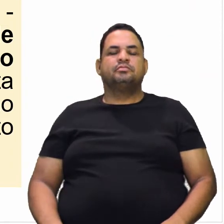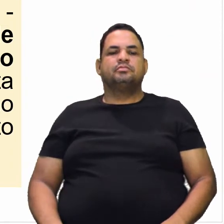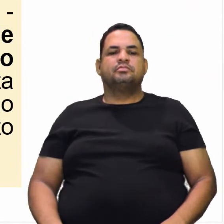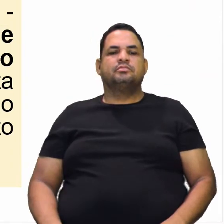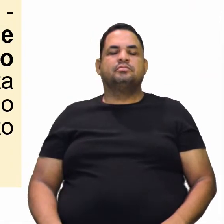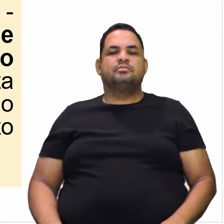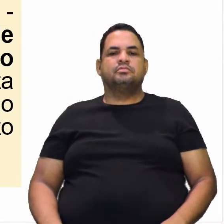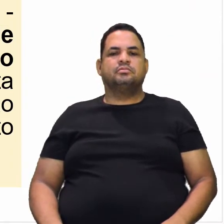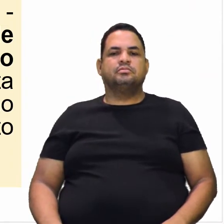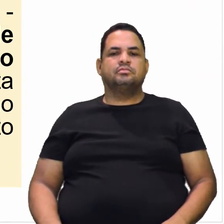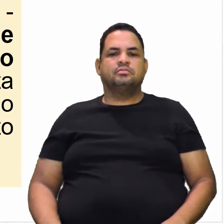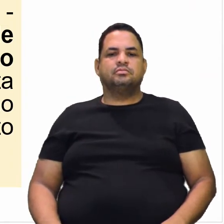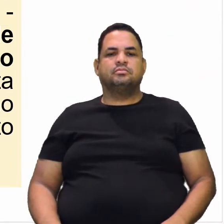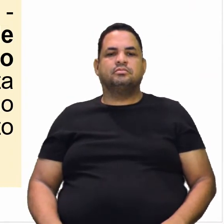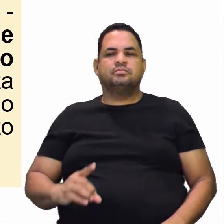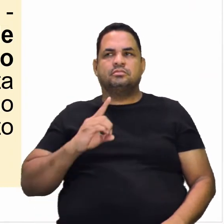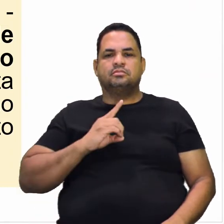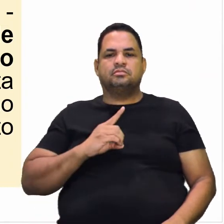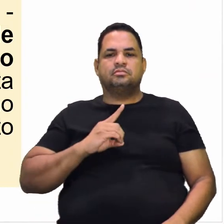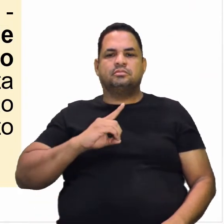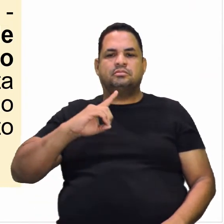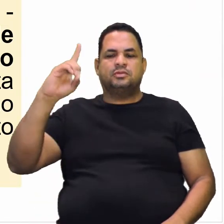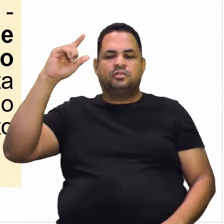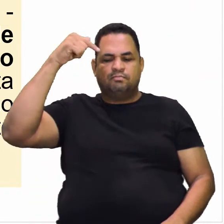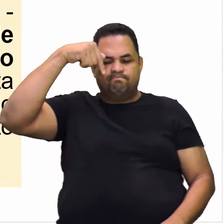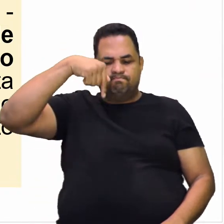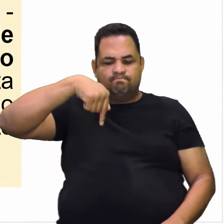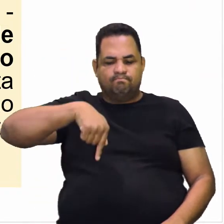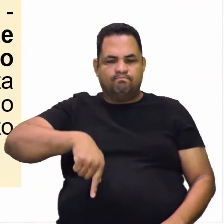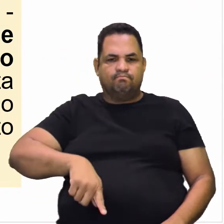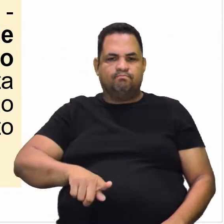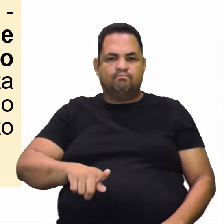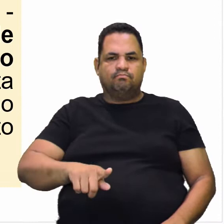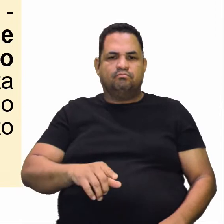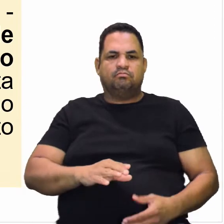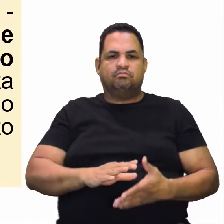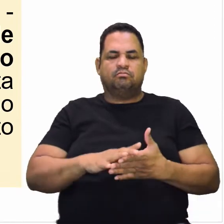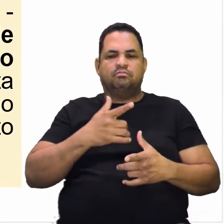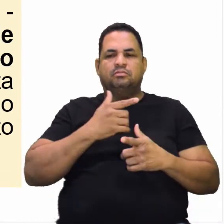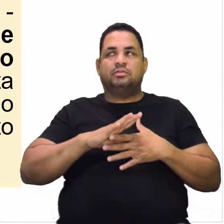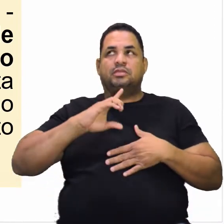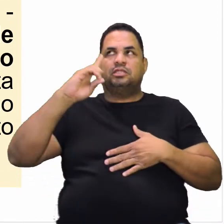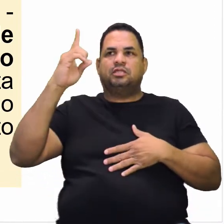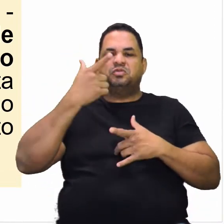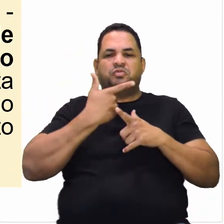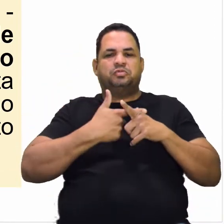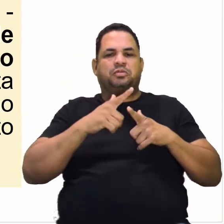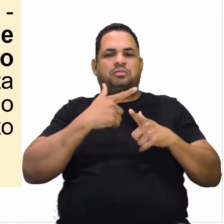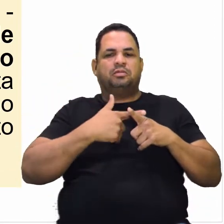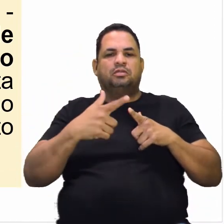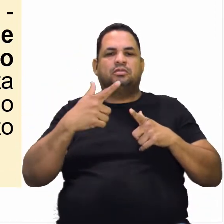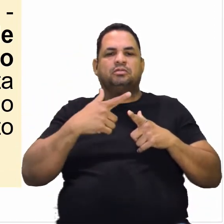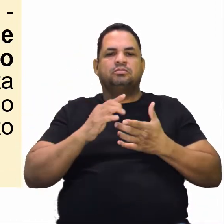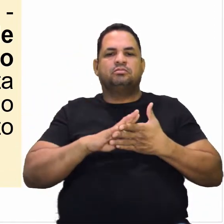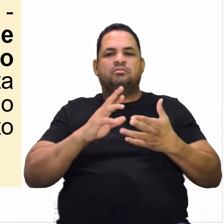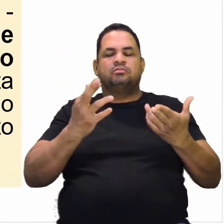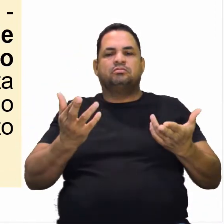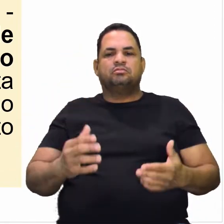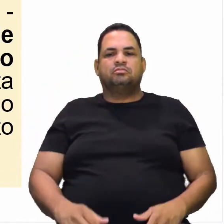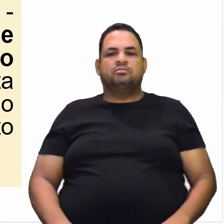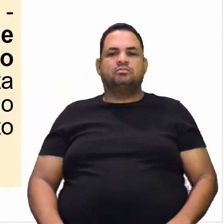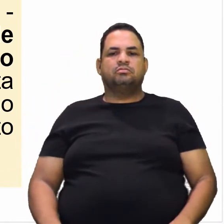Sete. Deus das profundezas, né? Deus do caos. Deus do